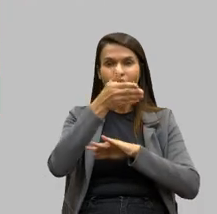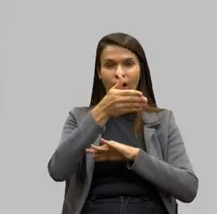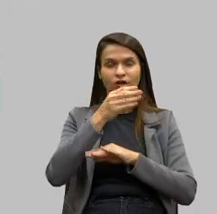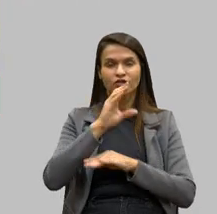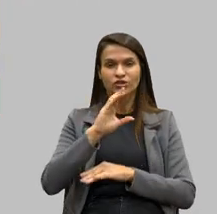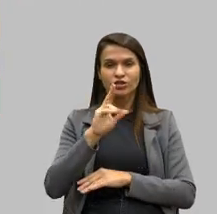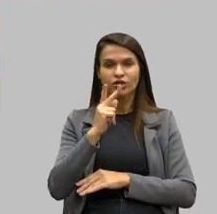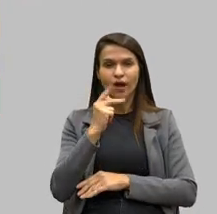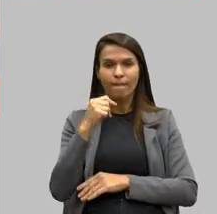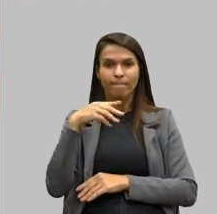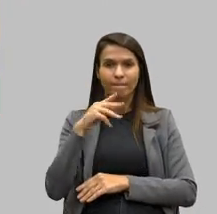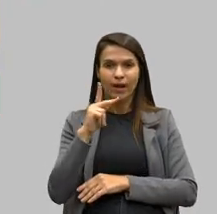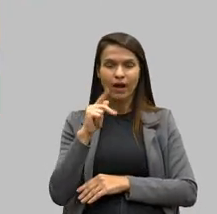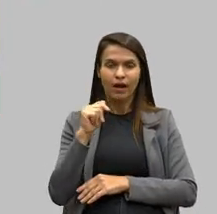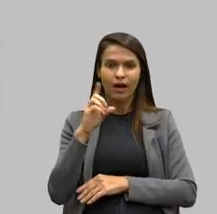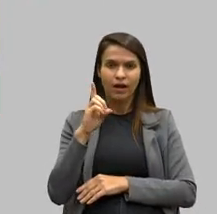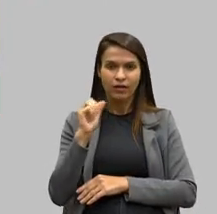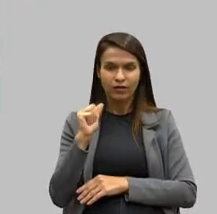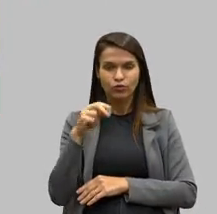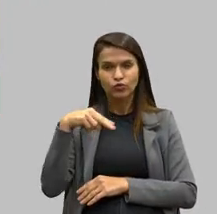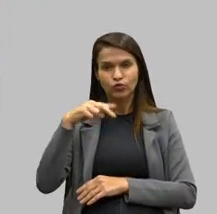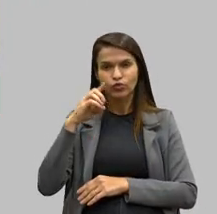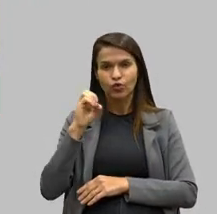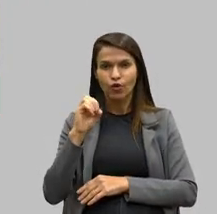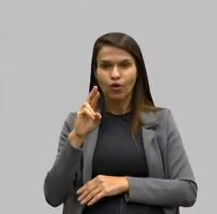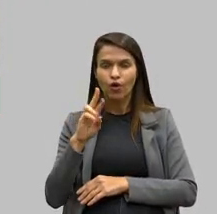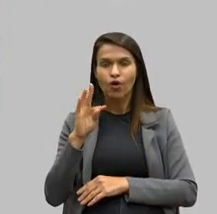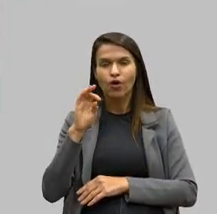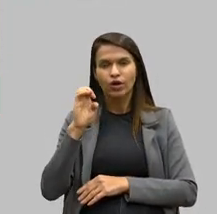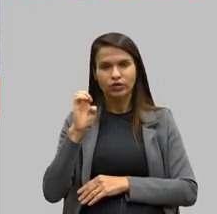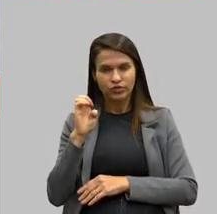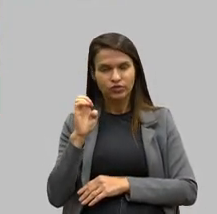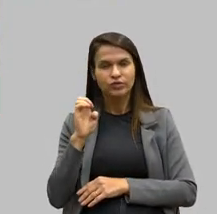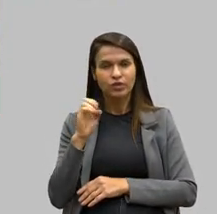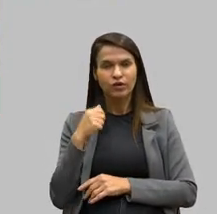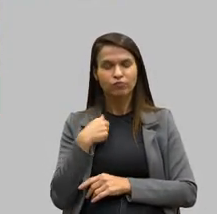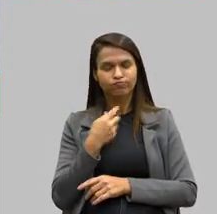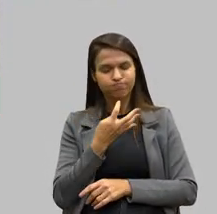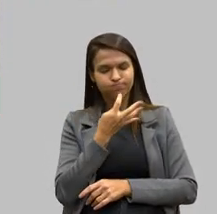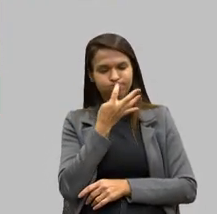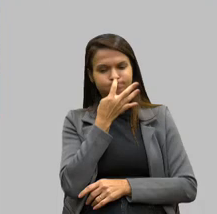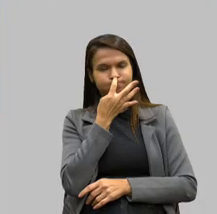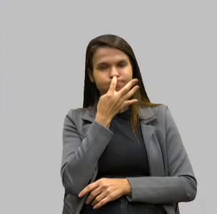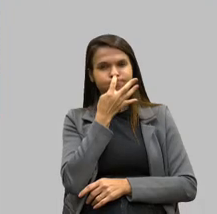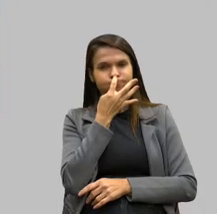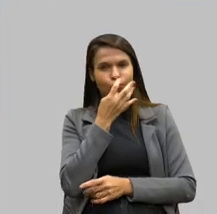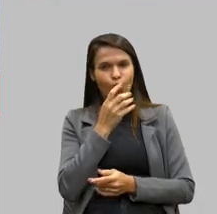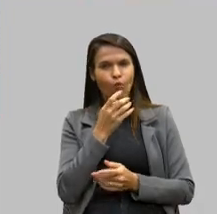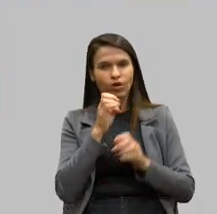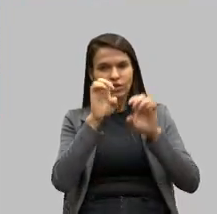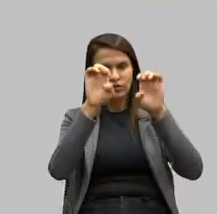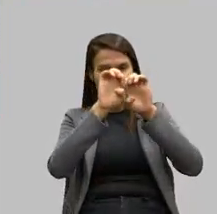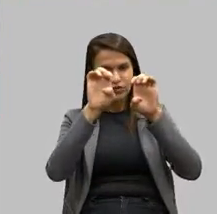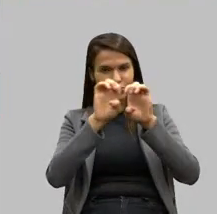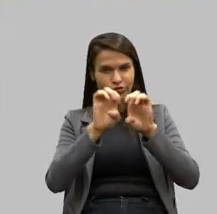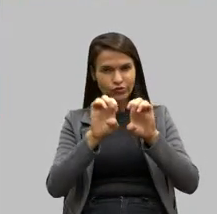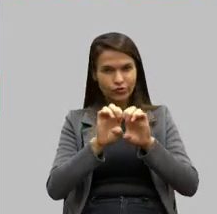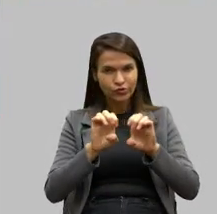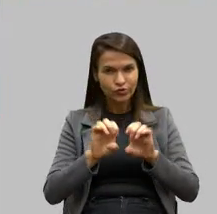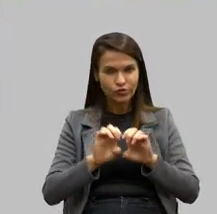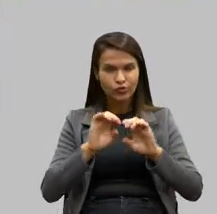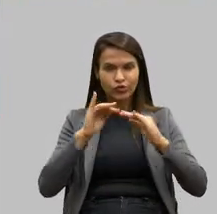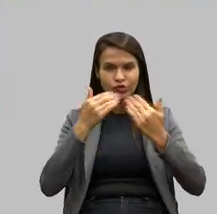prefeito Leandro, e eu fiquei abismado com o tamanho das estruturas e creches